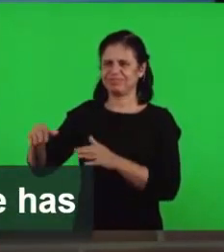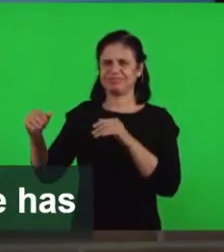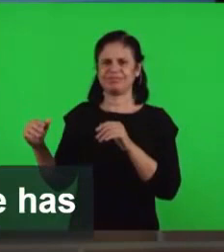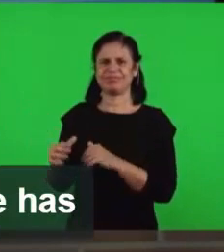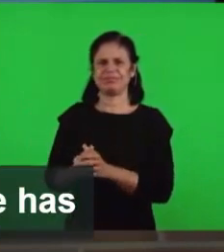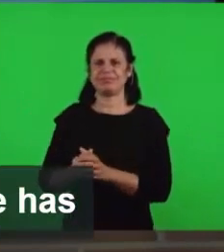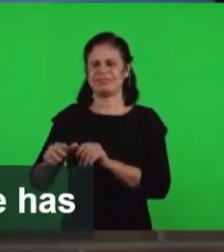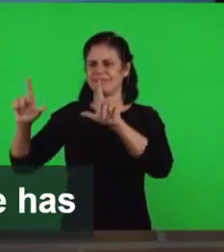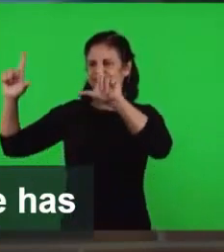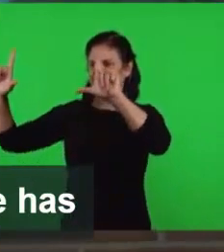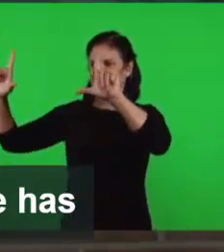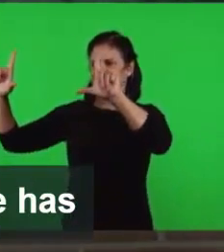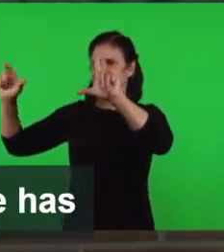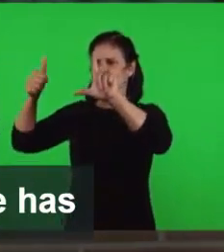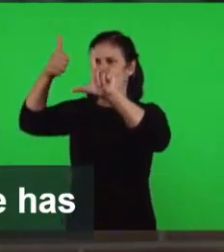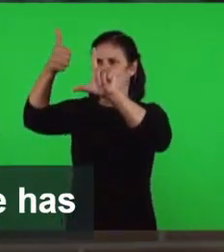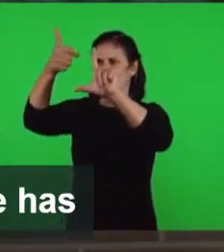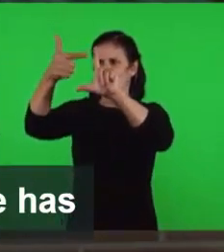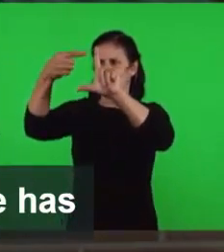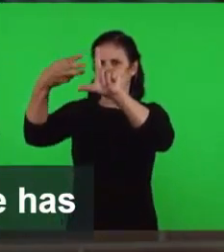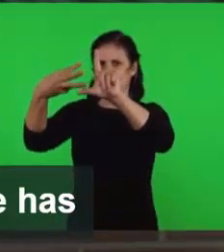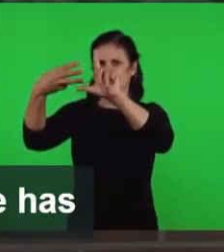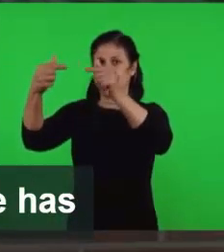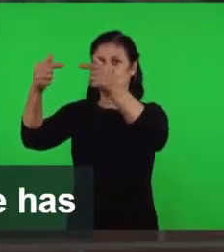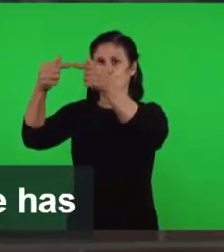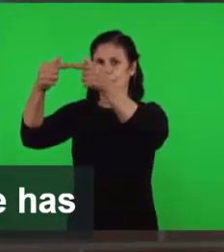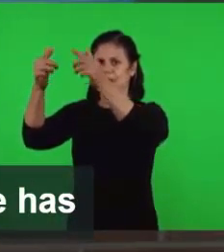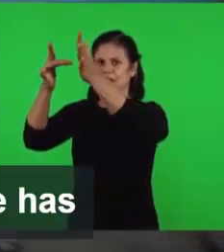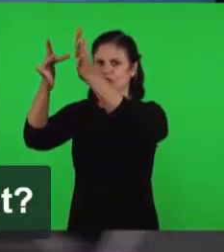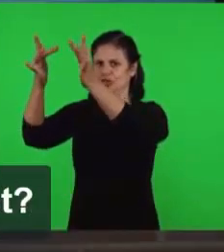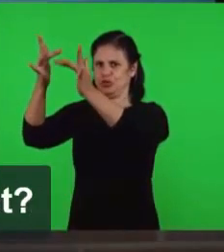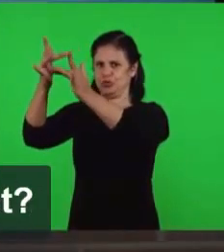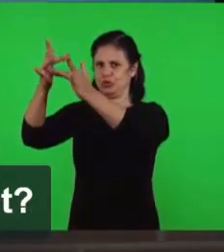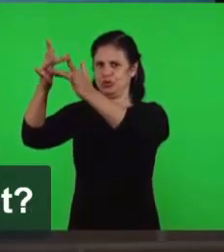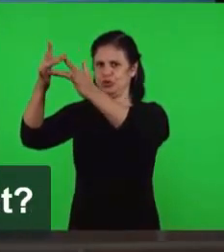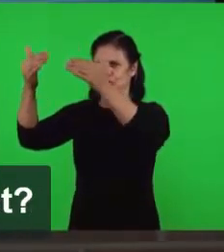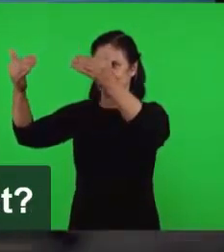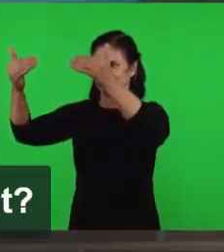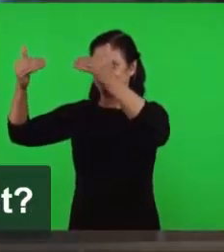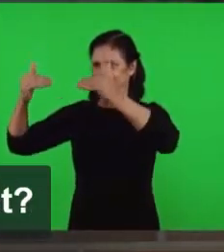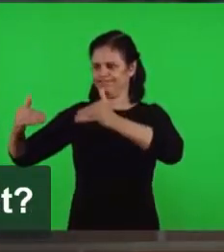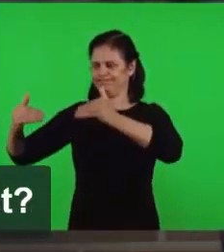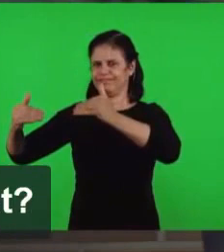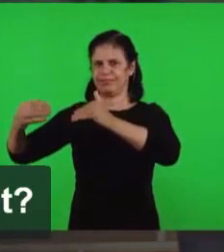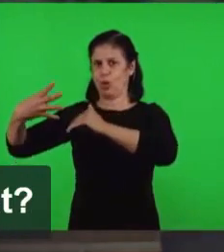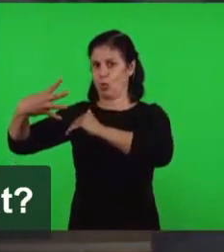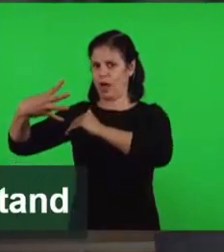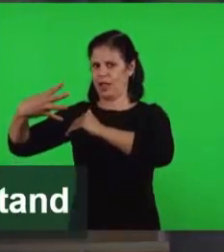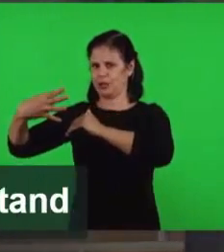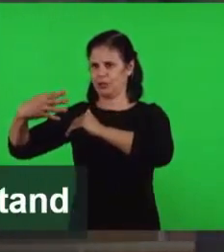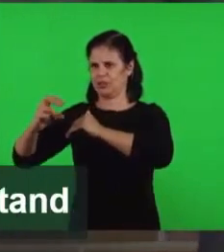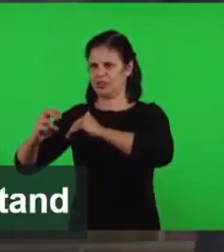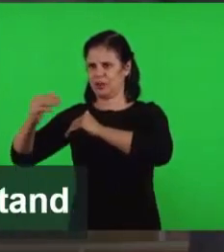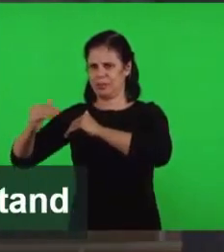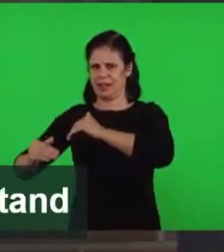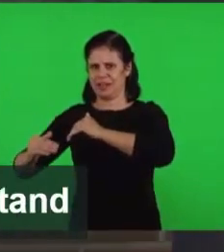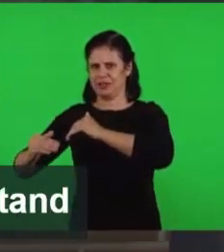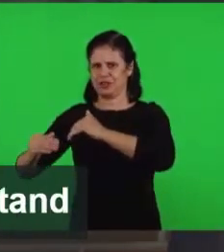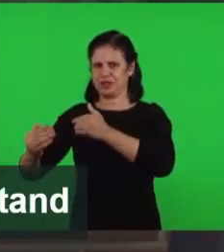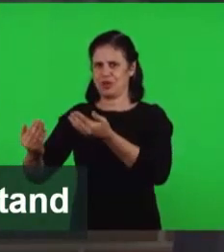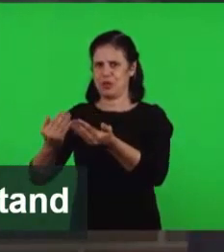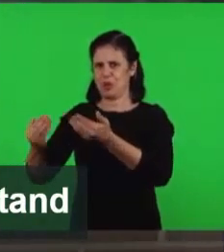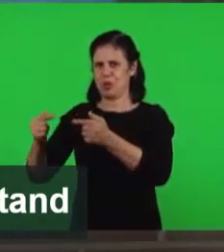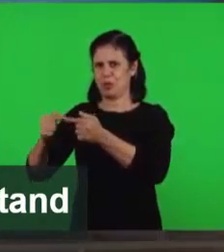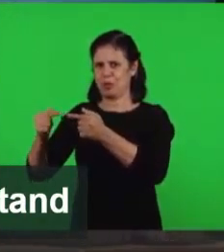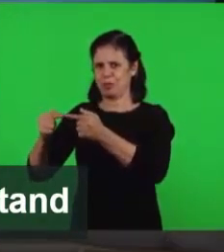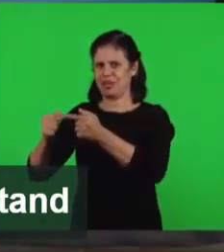a Jesus ela tem a Jesus agora ela teve a igreja a igreja tem que entender isso e ela vai entender o que aquele que nos ama